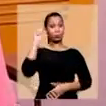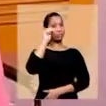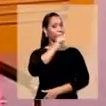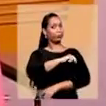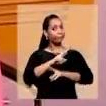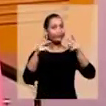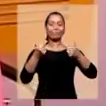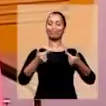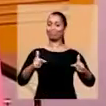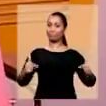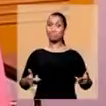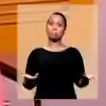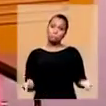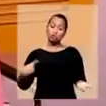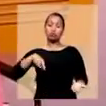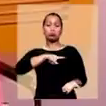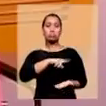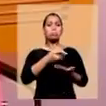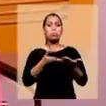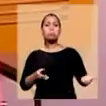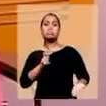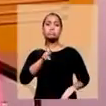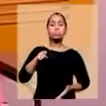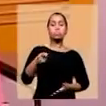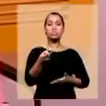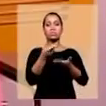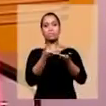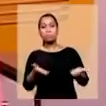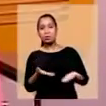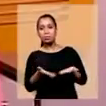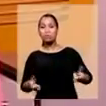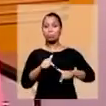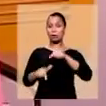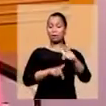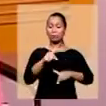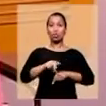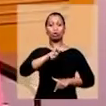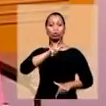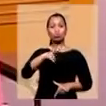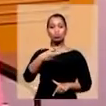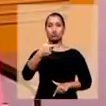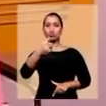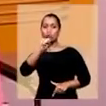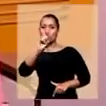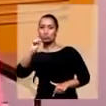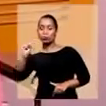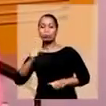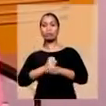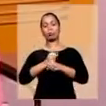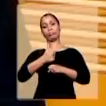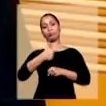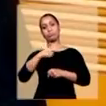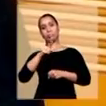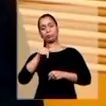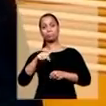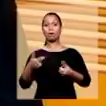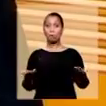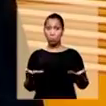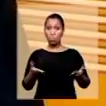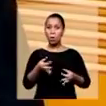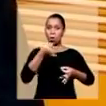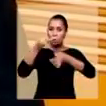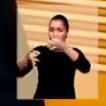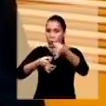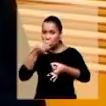Rio Preto não foi diferente. Perdemos quase 5 mil vagas em 2016 e 2.800 em 2015. O ponto de